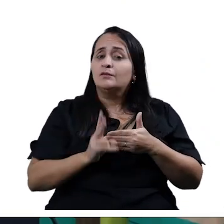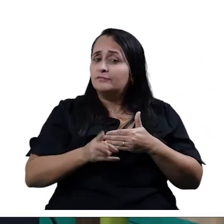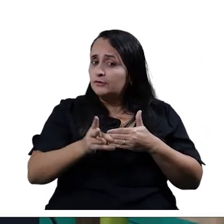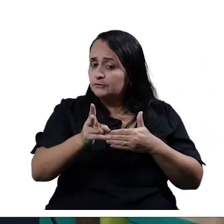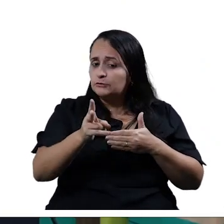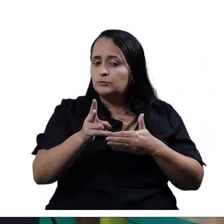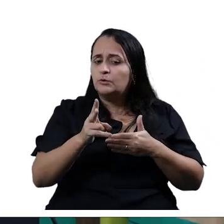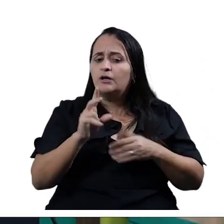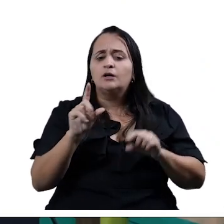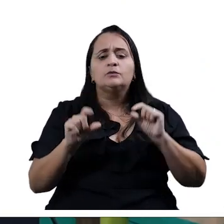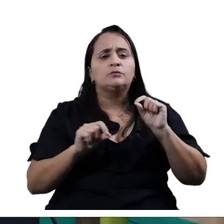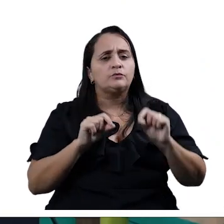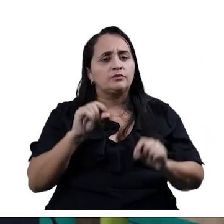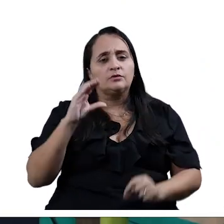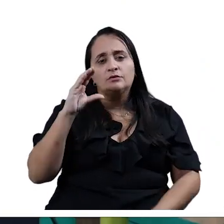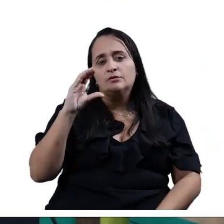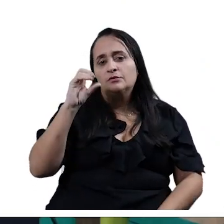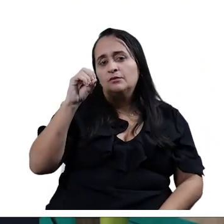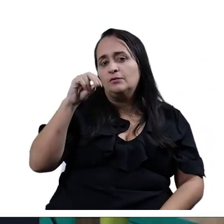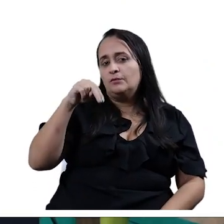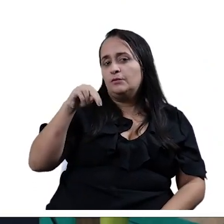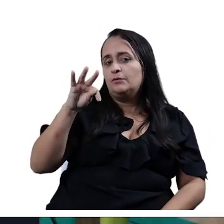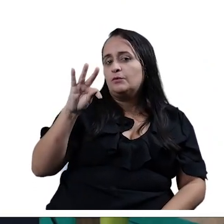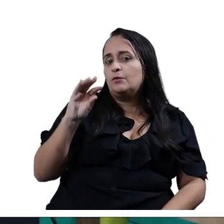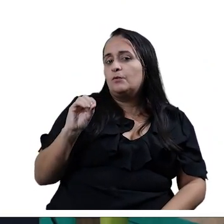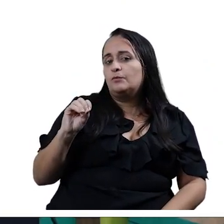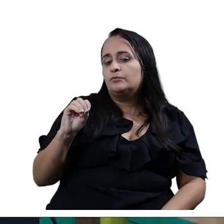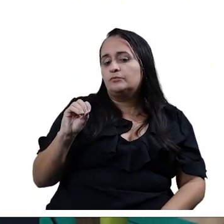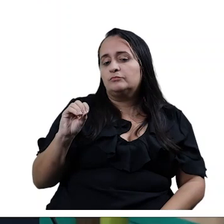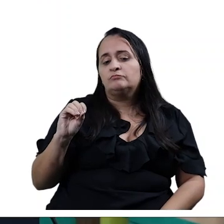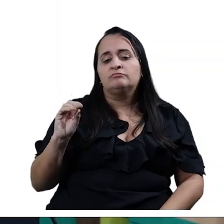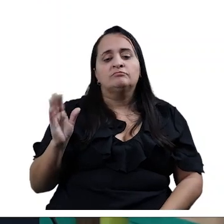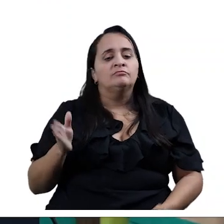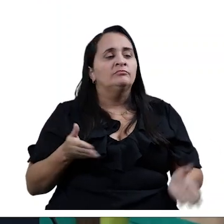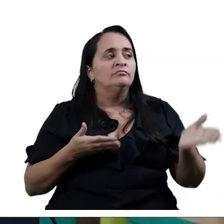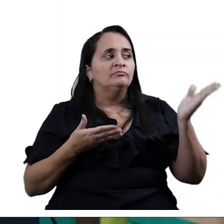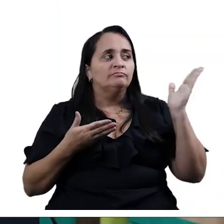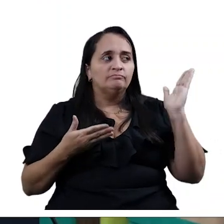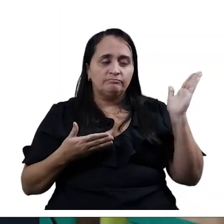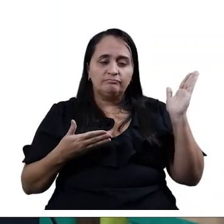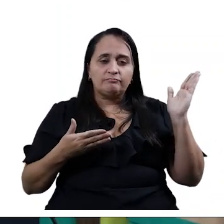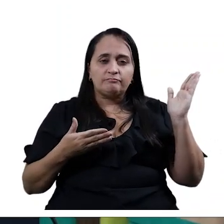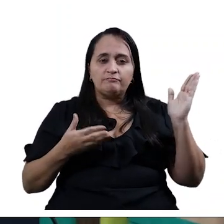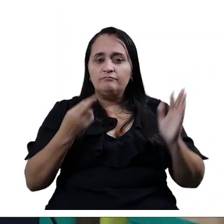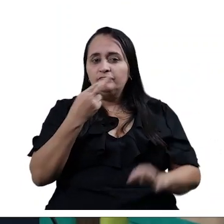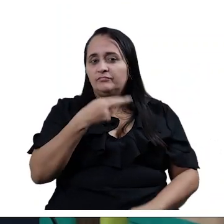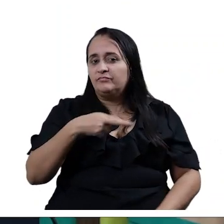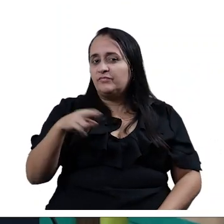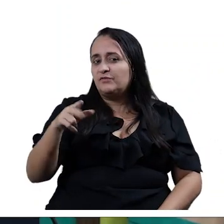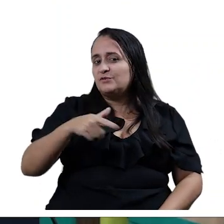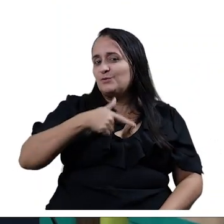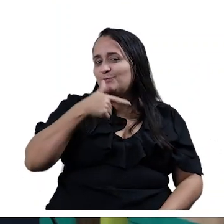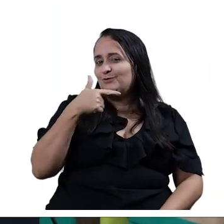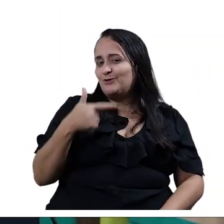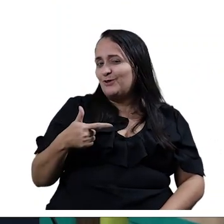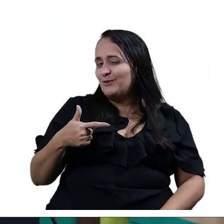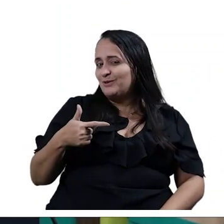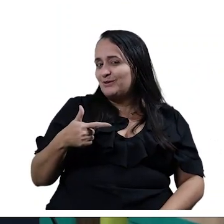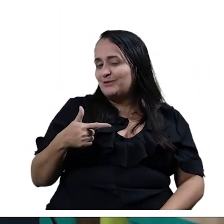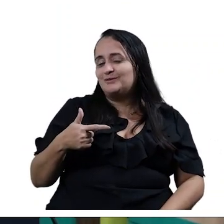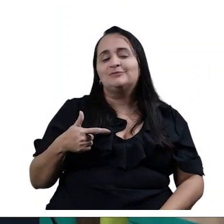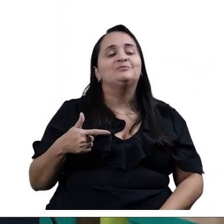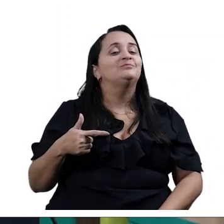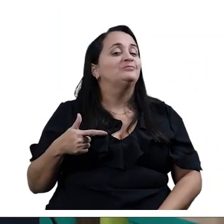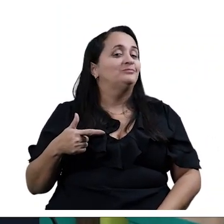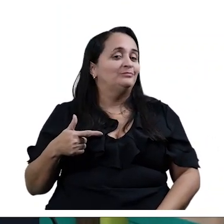a partir do conto, tá? Essa é a nossa parte 2 da revisão, mas já adianto